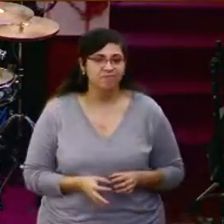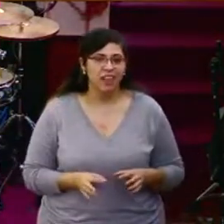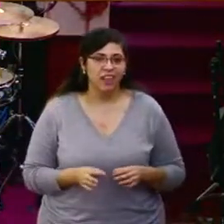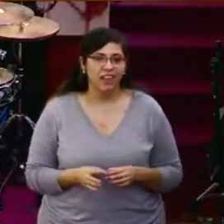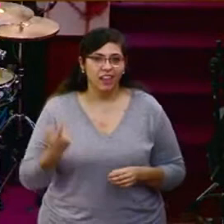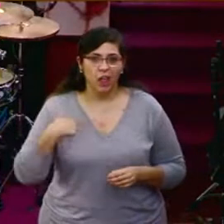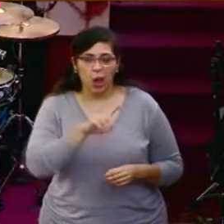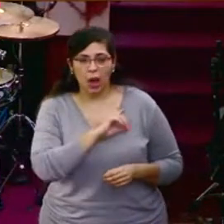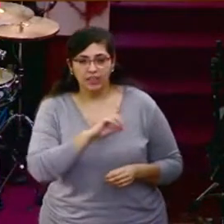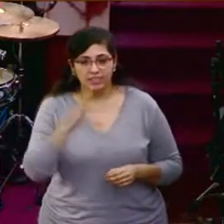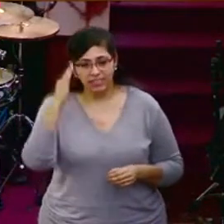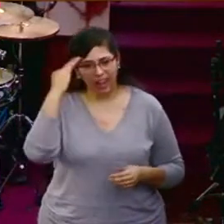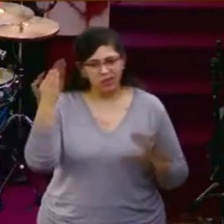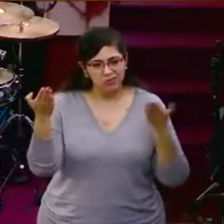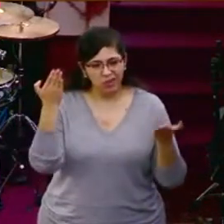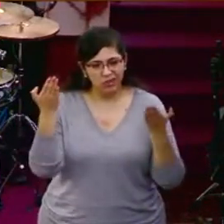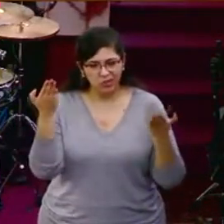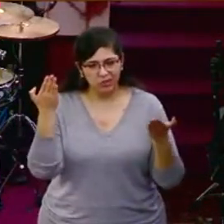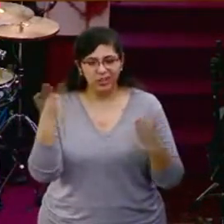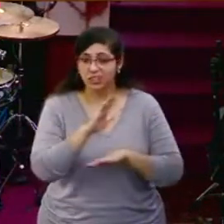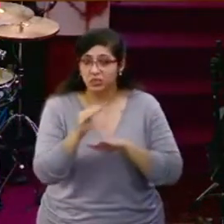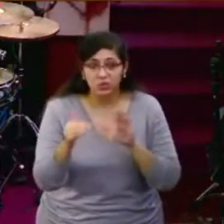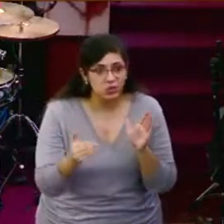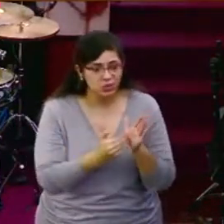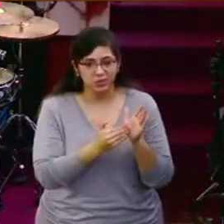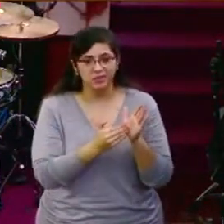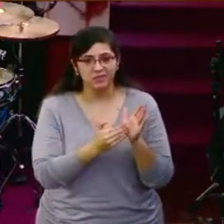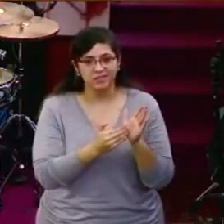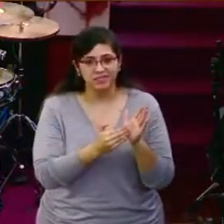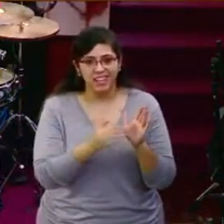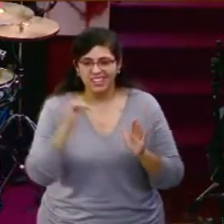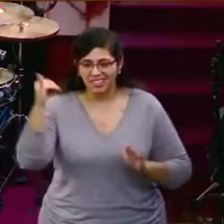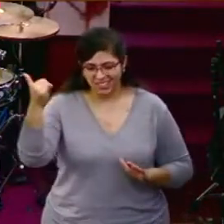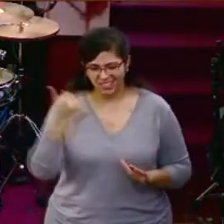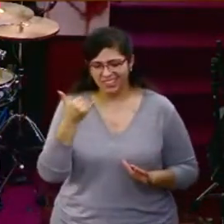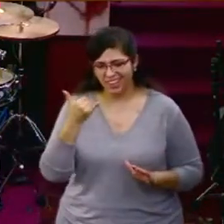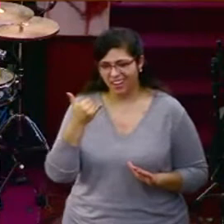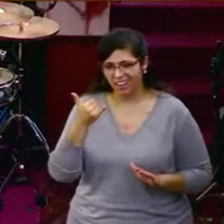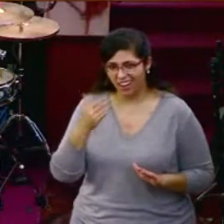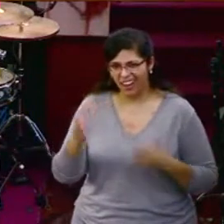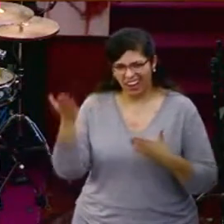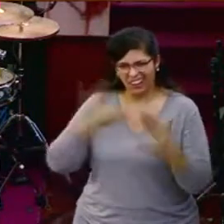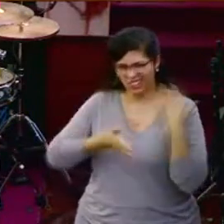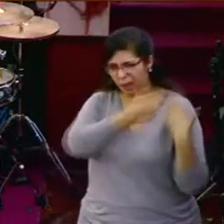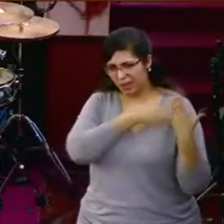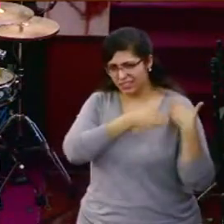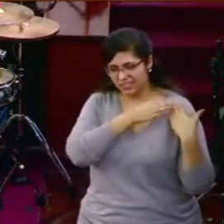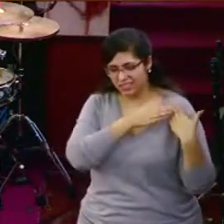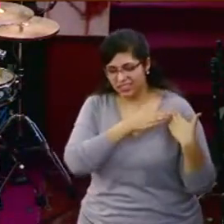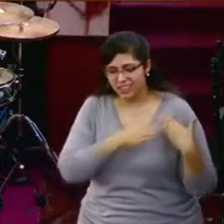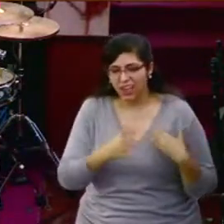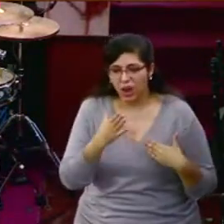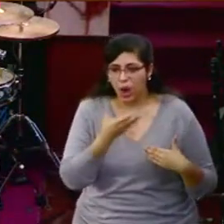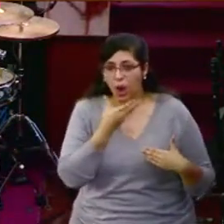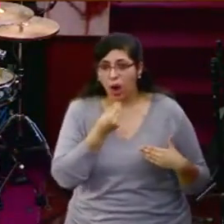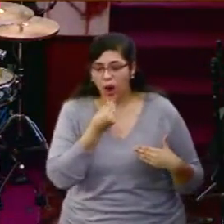filosofia do tempo de paulo dizia a filosofia do tempo de paulo dizia que o esforço do homem poderia levá-lo